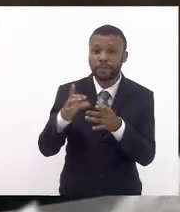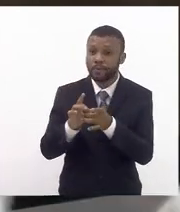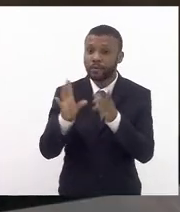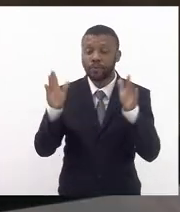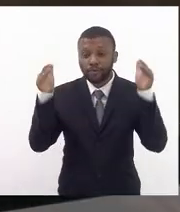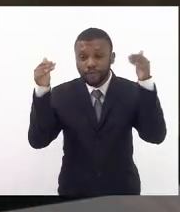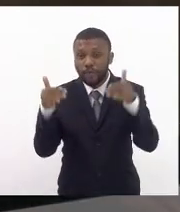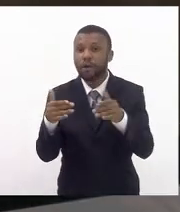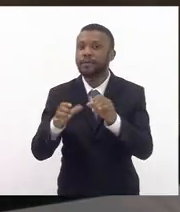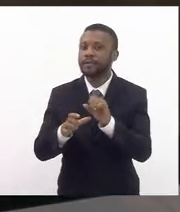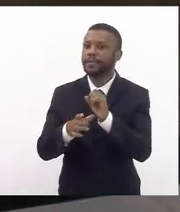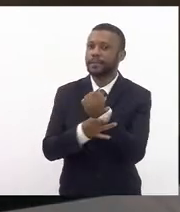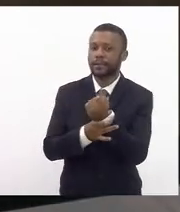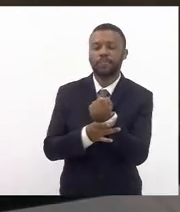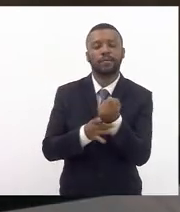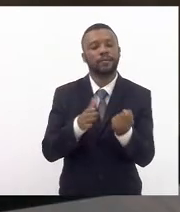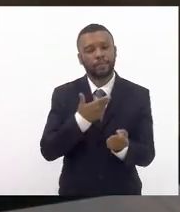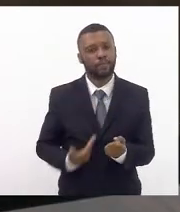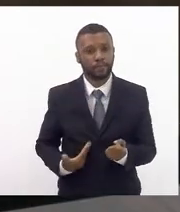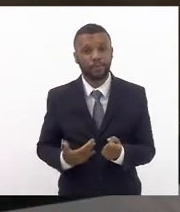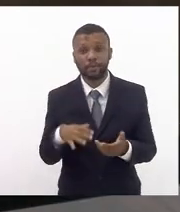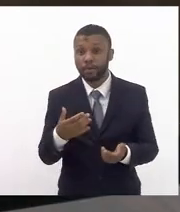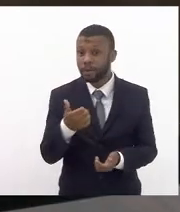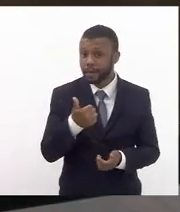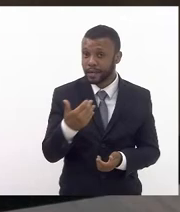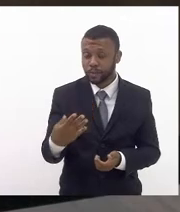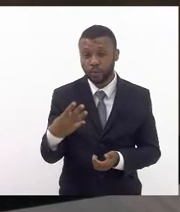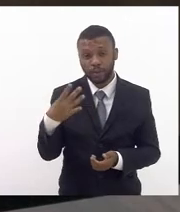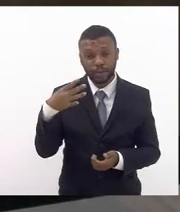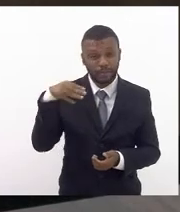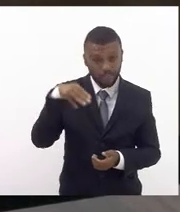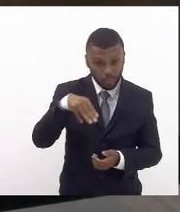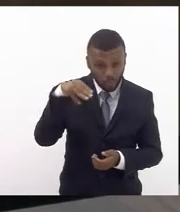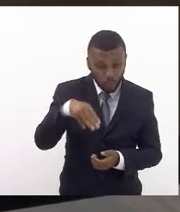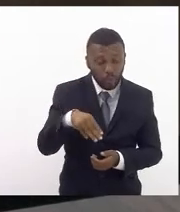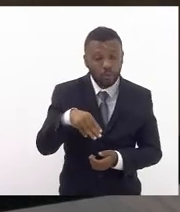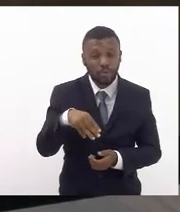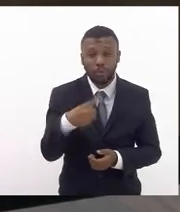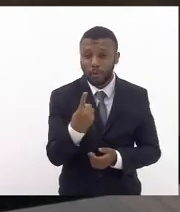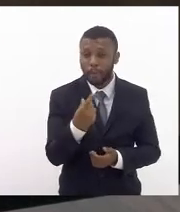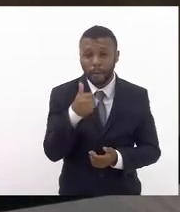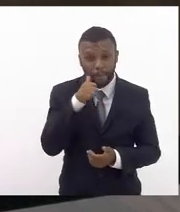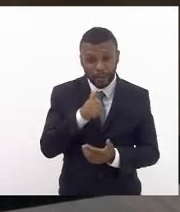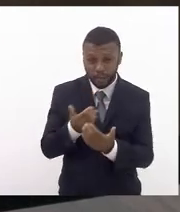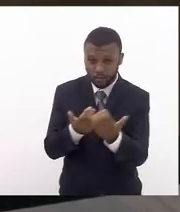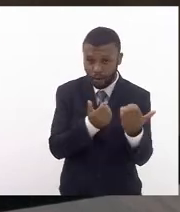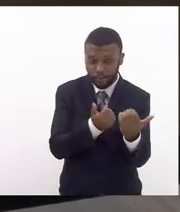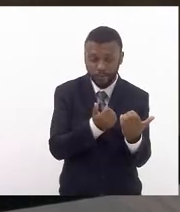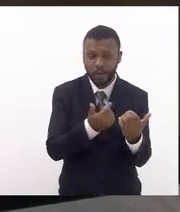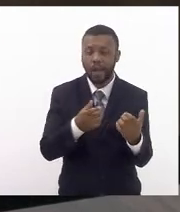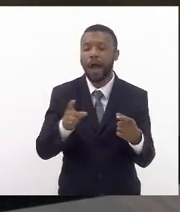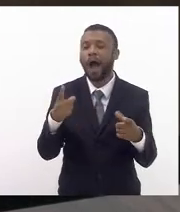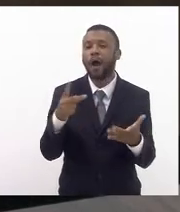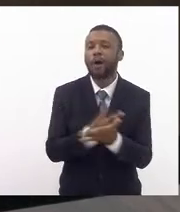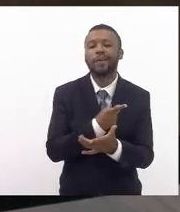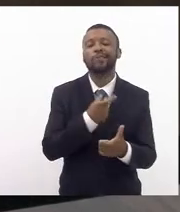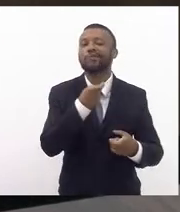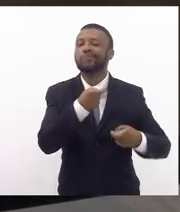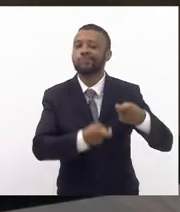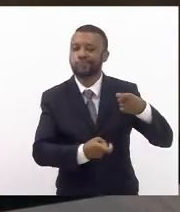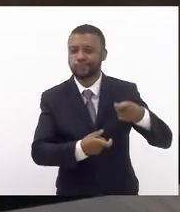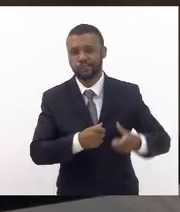Tia Ju, a cada 14 minutos uma jovem é vítima de um estupro. O que pretende esse projeto,